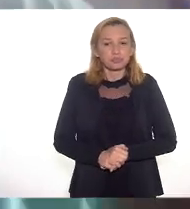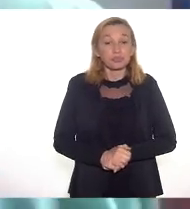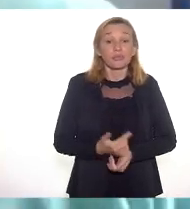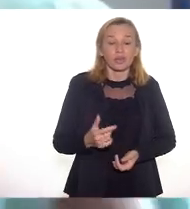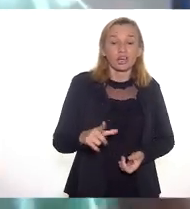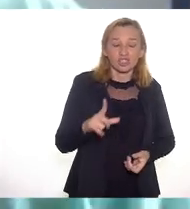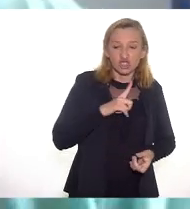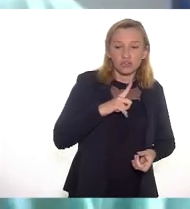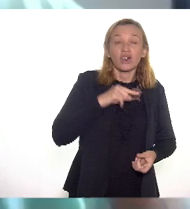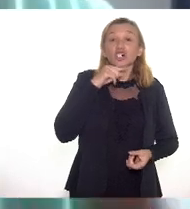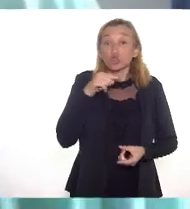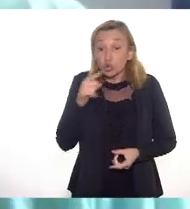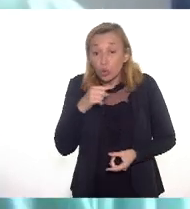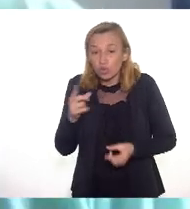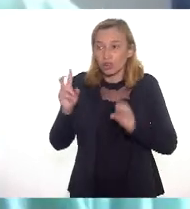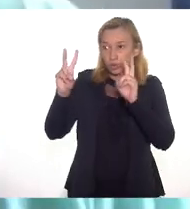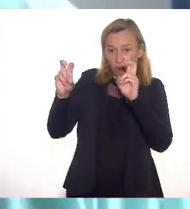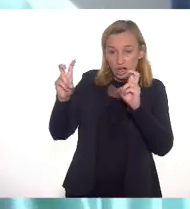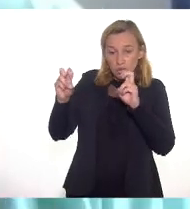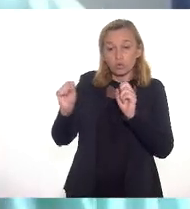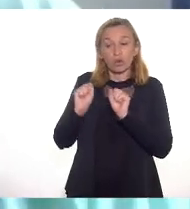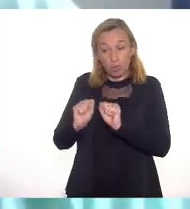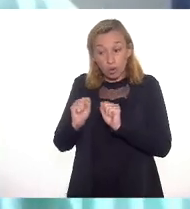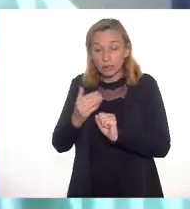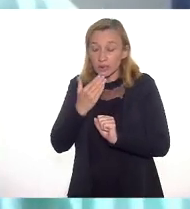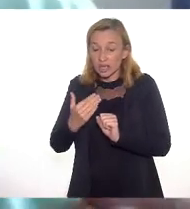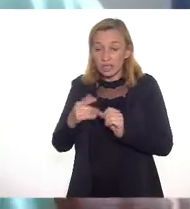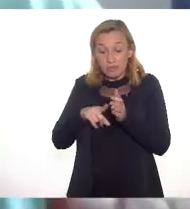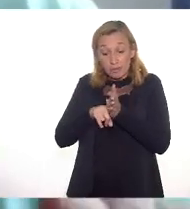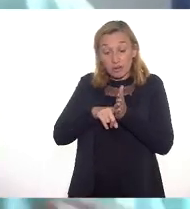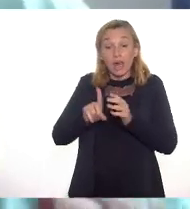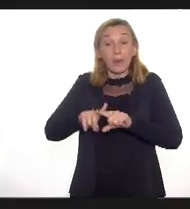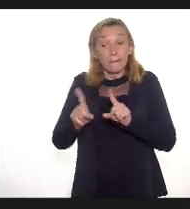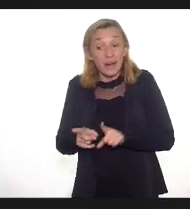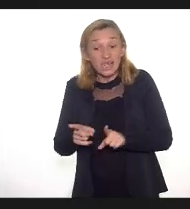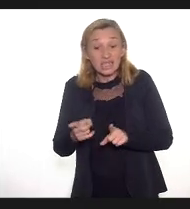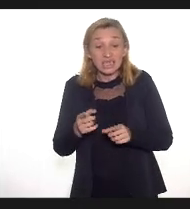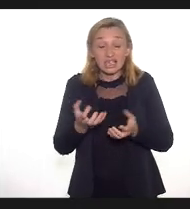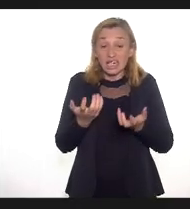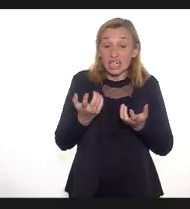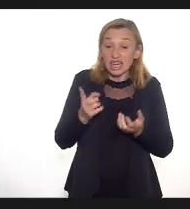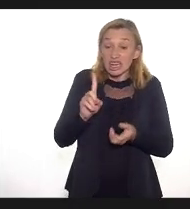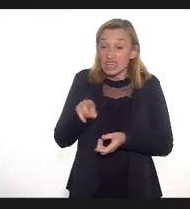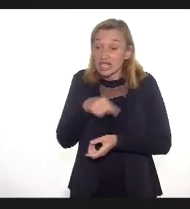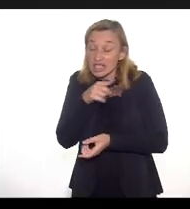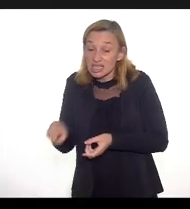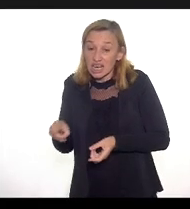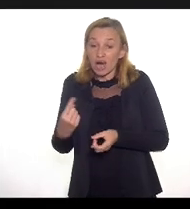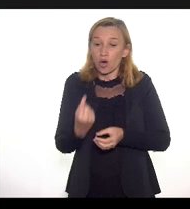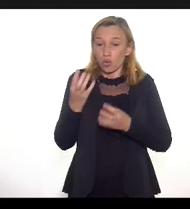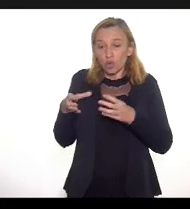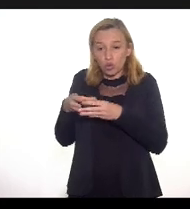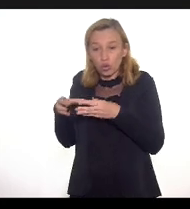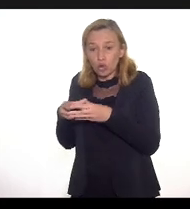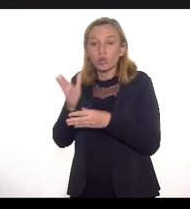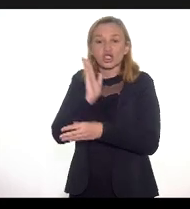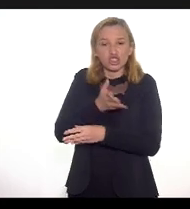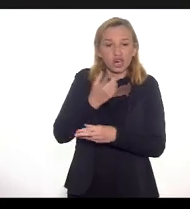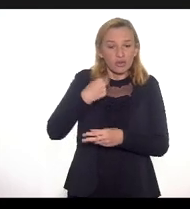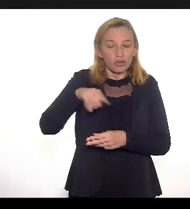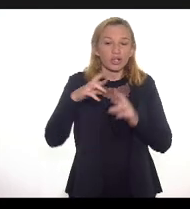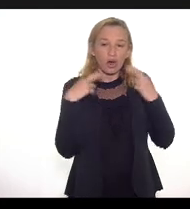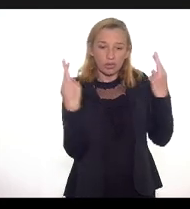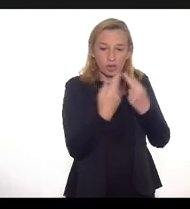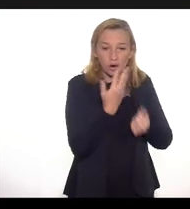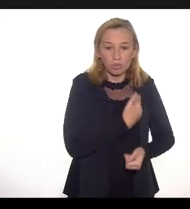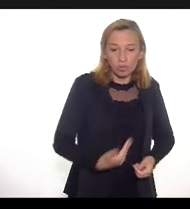tiver dúvida a respeito, eu posso me abster. Mas queria obstruir uma entidade que já participou de audiências públicas da